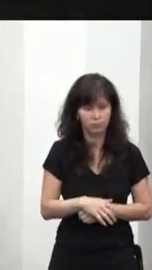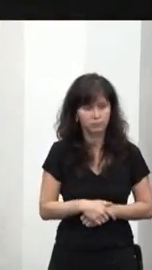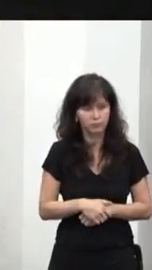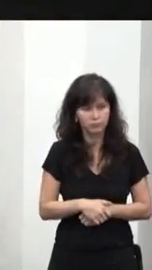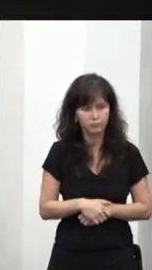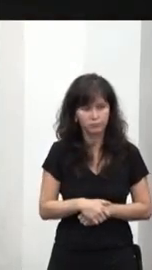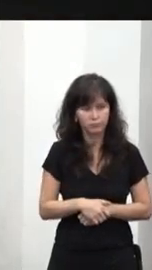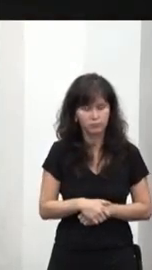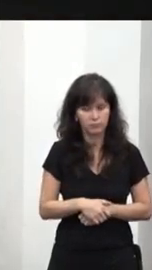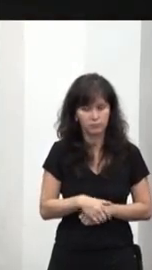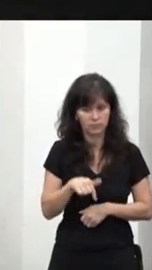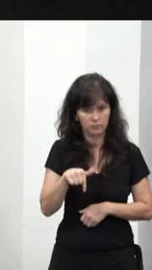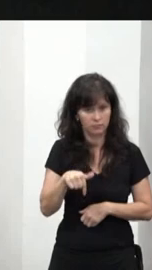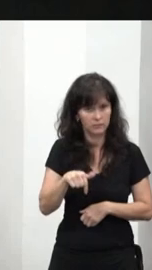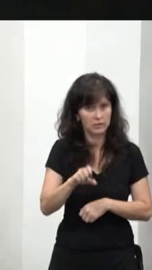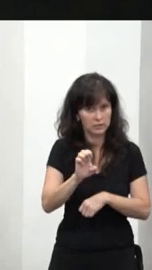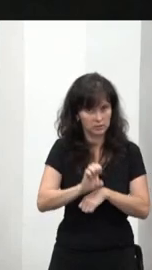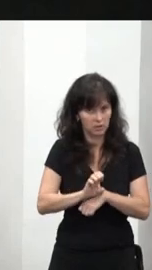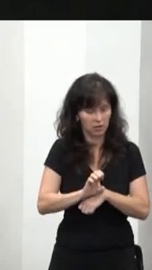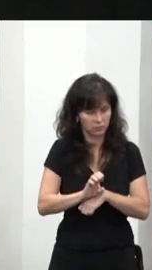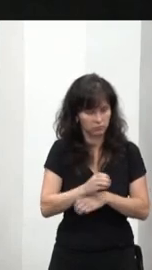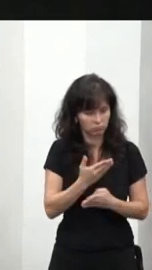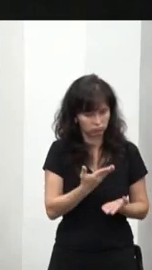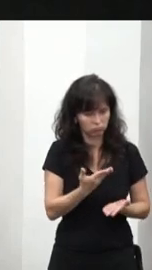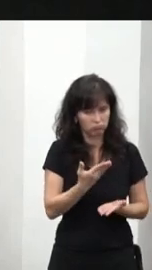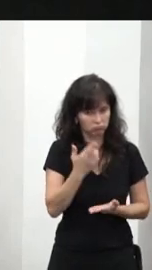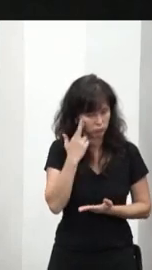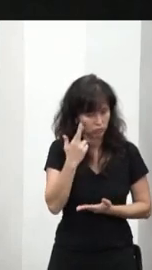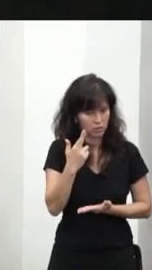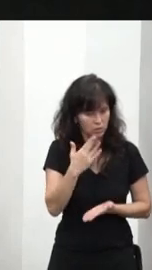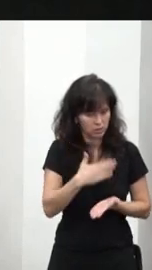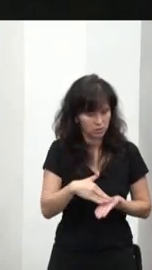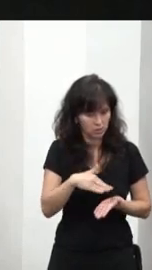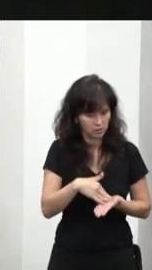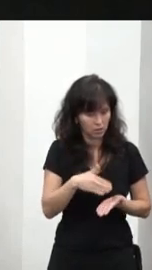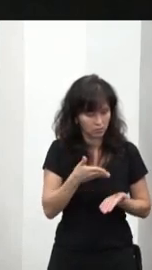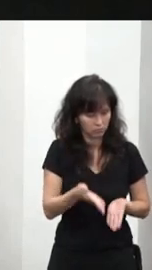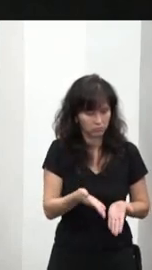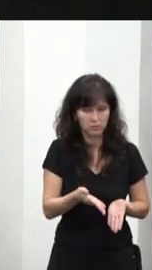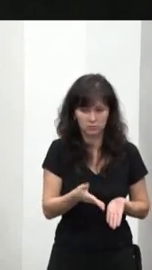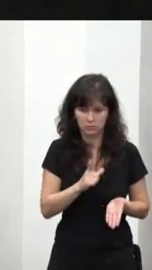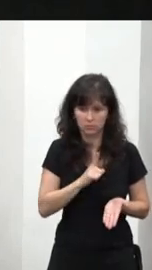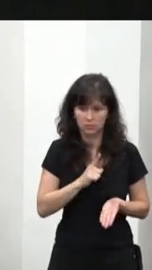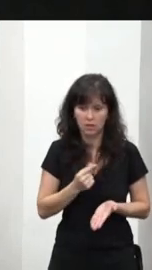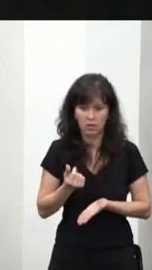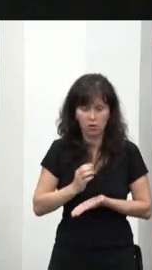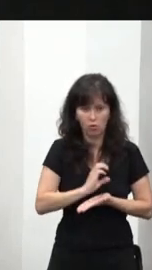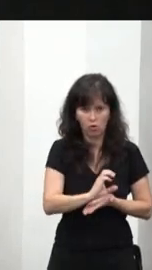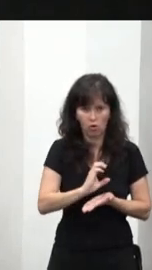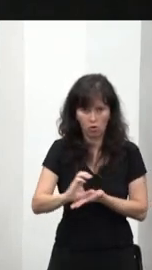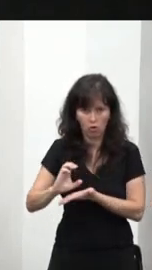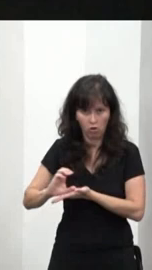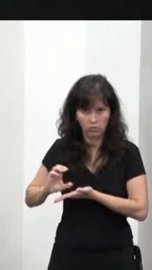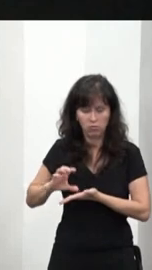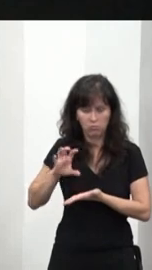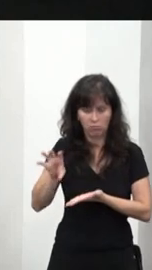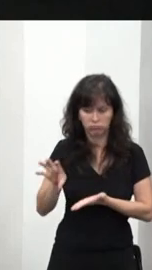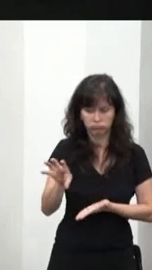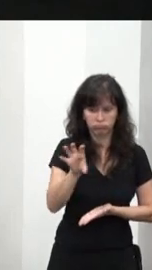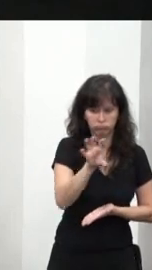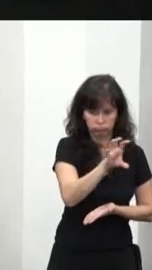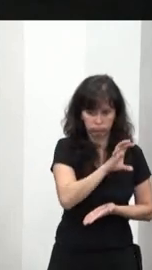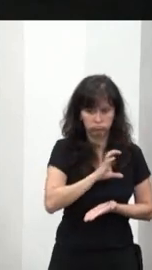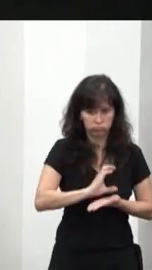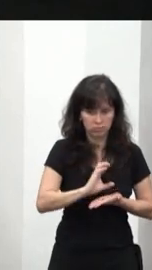no estado nós temos senhor secretário as cotas de mesorre regionais nos editais então se a